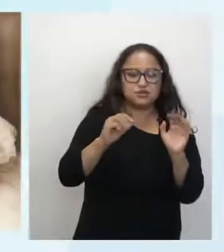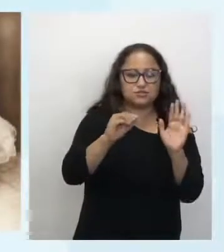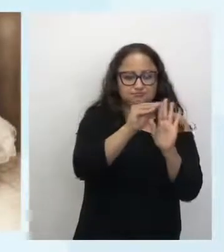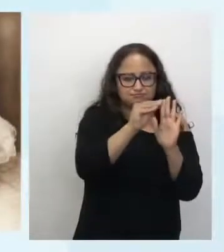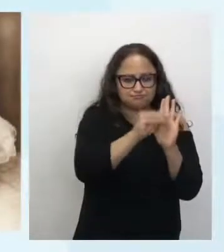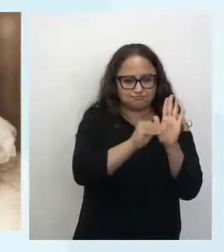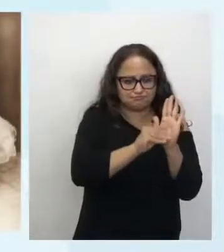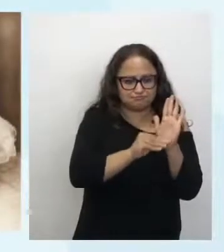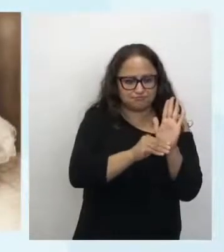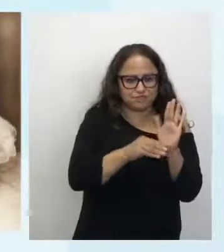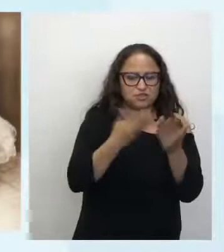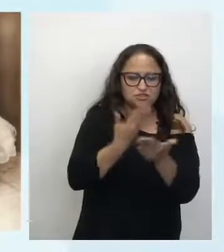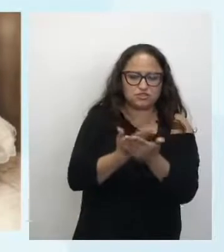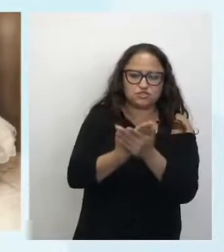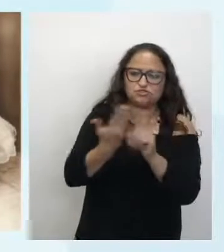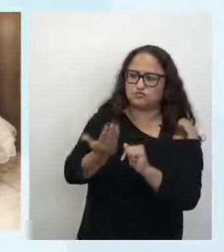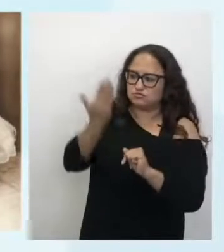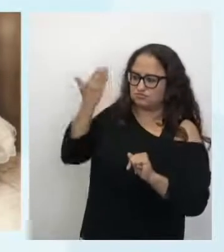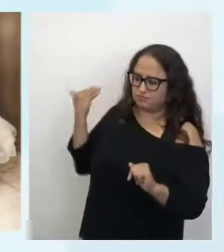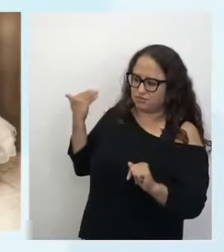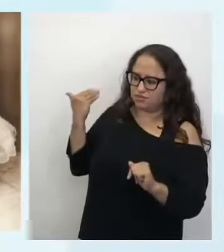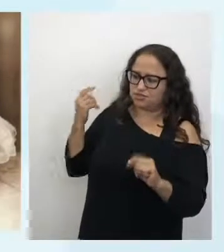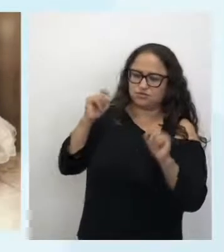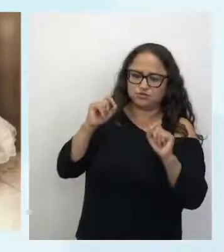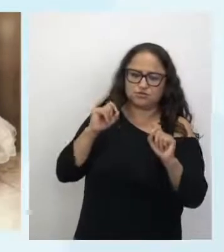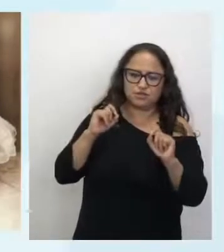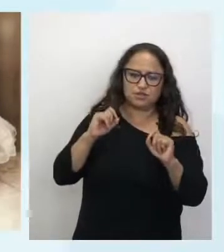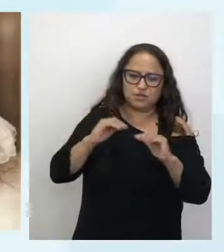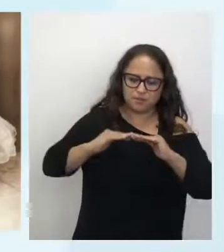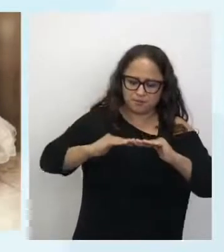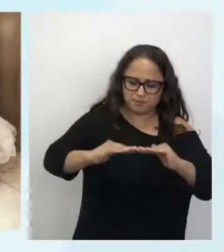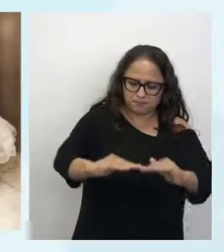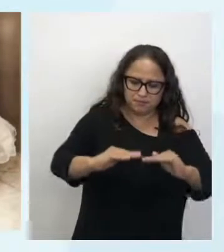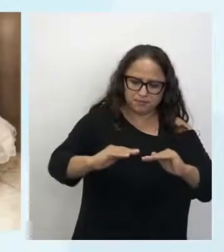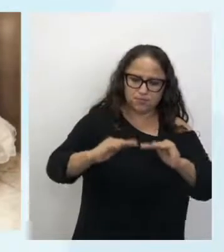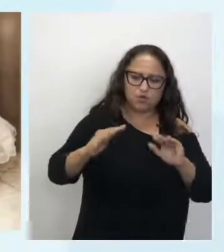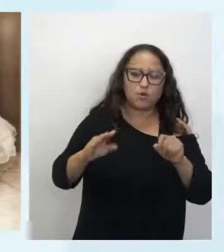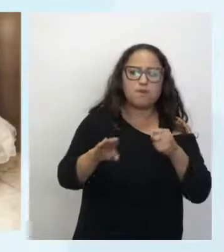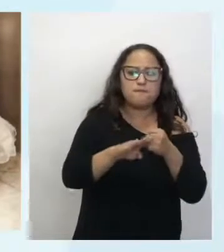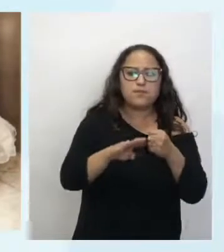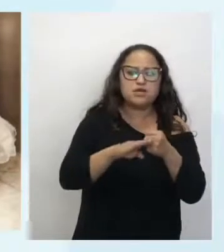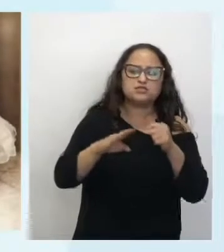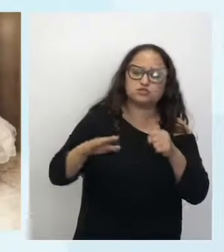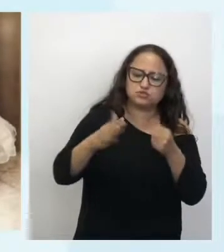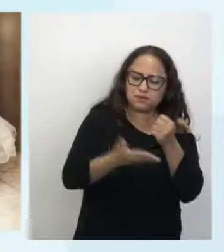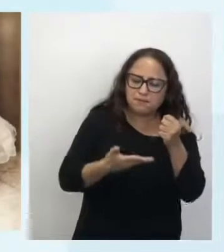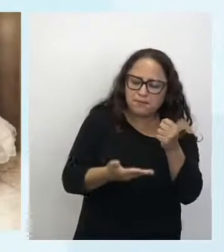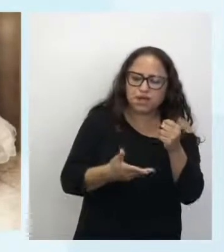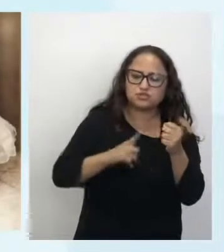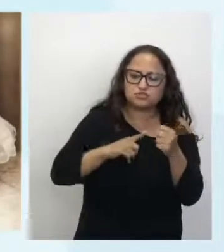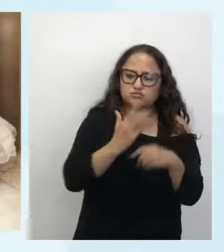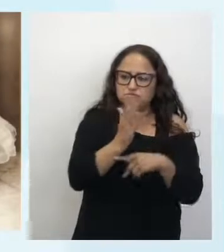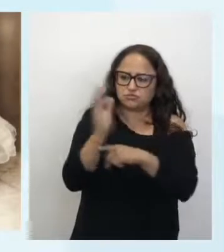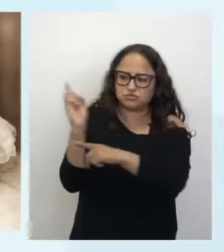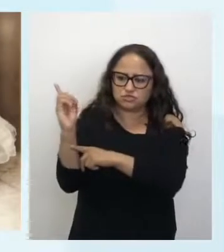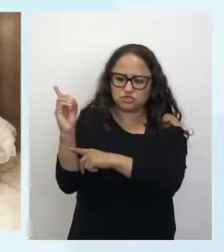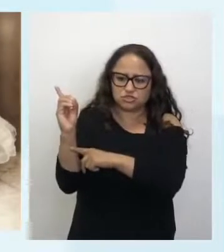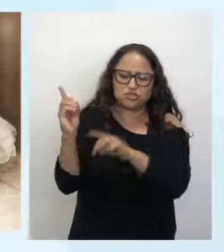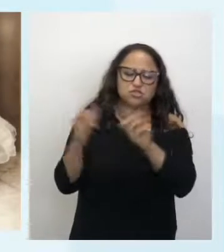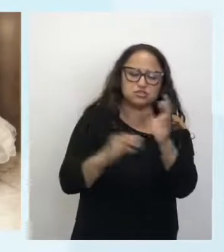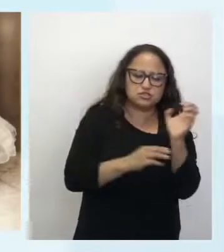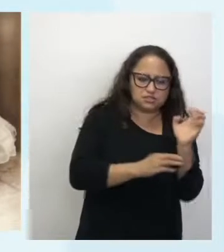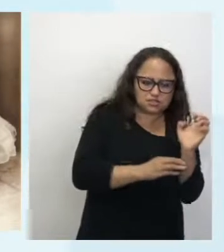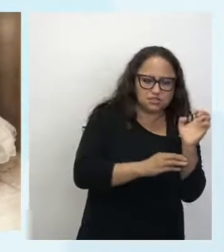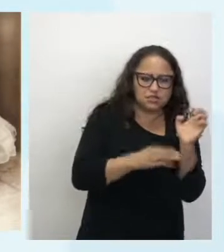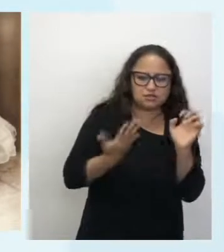que a gente estudou lá atrás com o Rudolf Laban? Os planos alto, médio, baixo, as direções, né? Direita, esquerda, traseira, dianteira,